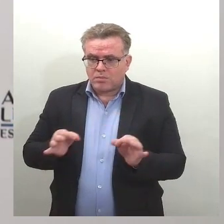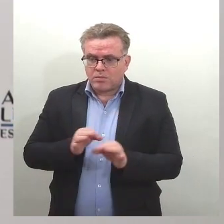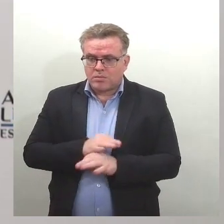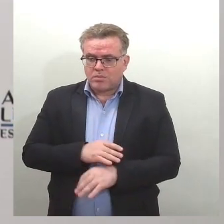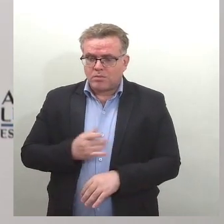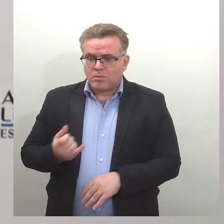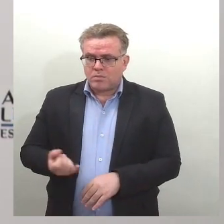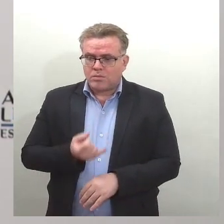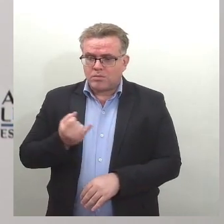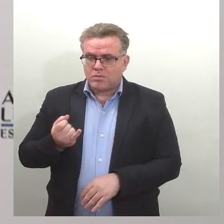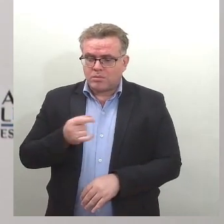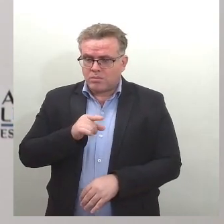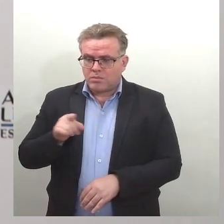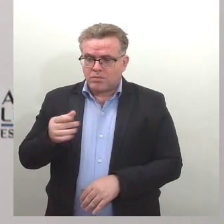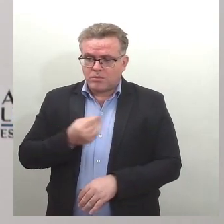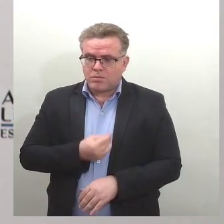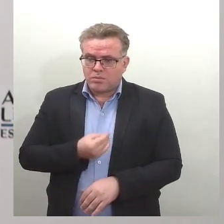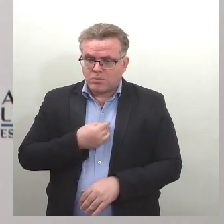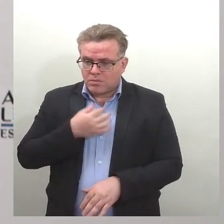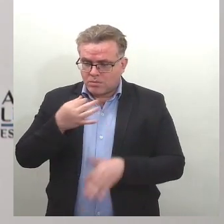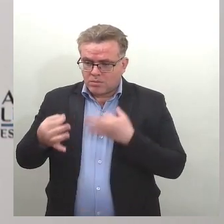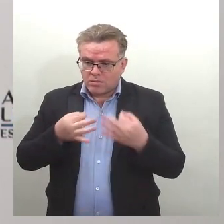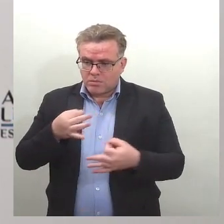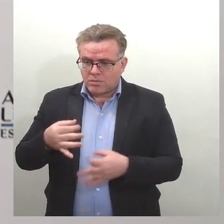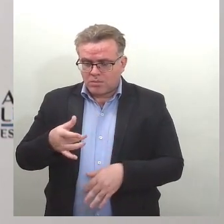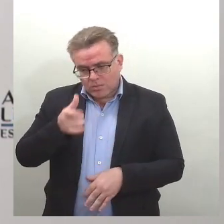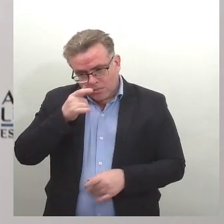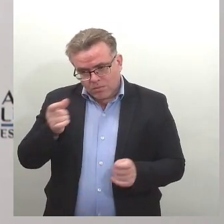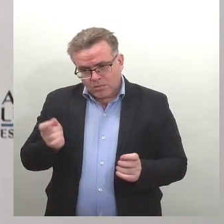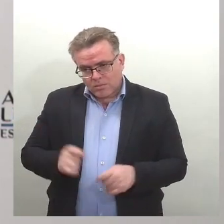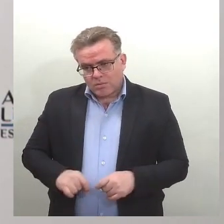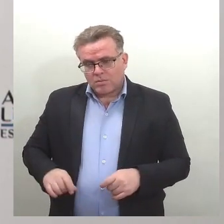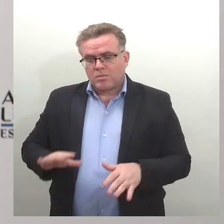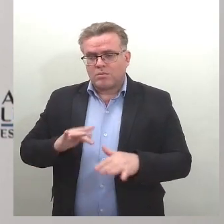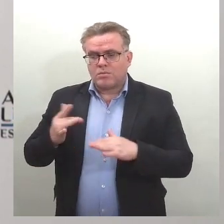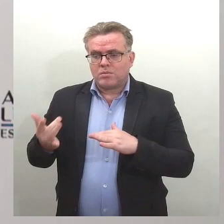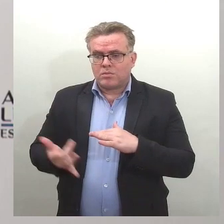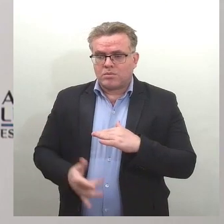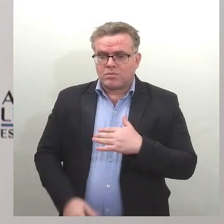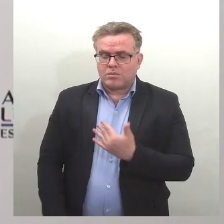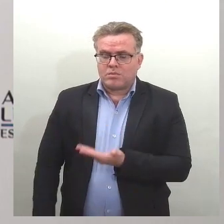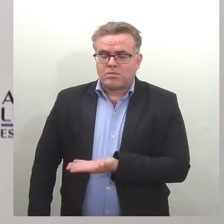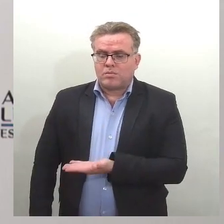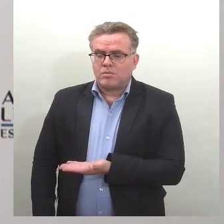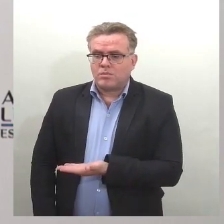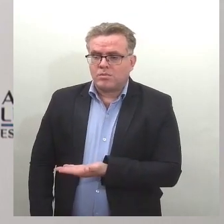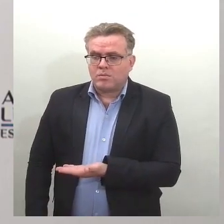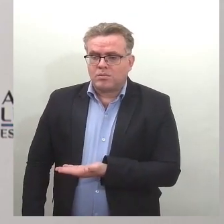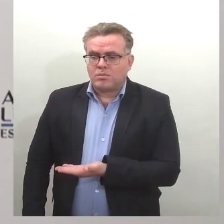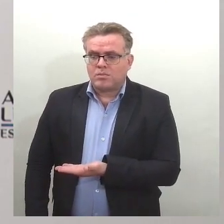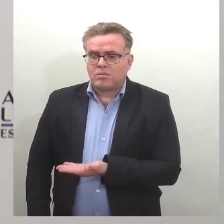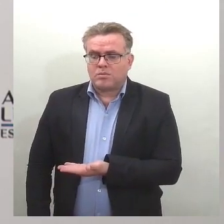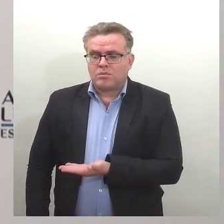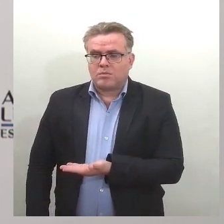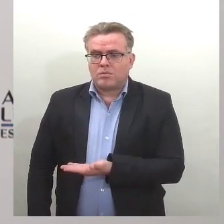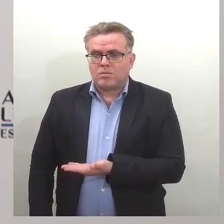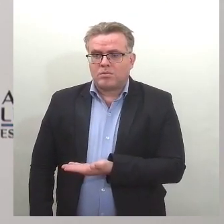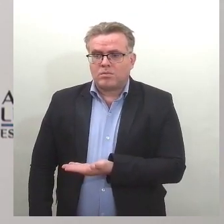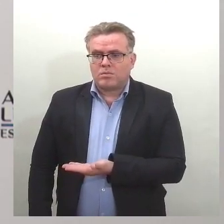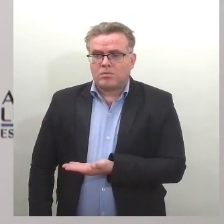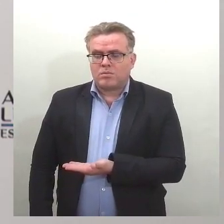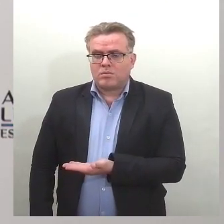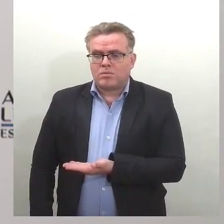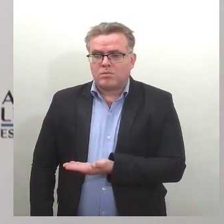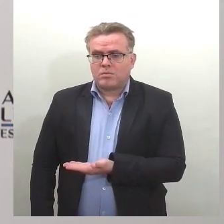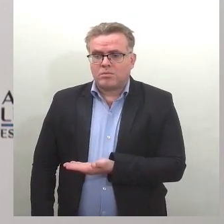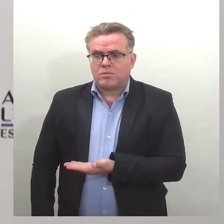sua audiência, também em nossas redes sociais, no Facebook, Instagram, @TVAlese5.2, no Twitter, @TVAlese, no QR Code que está na